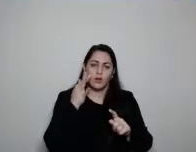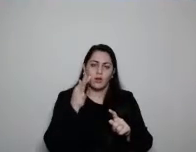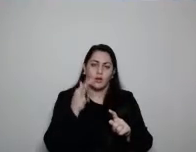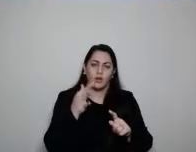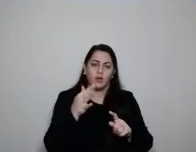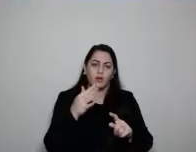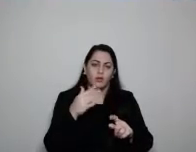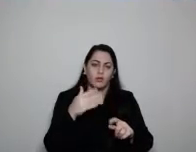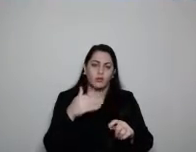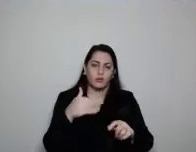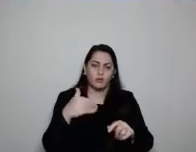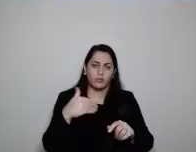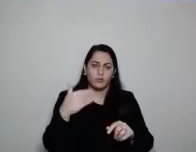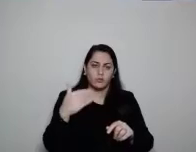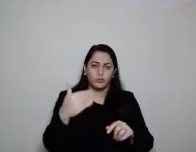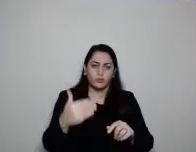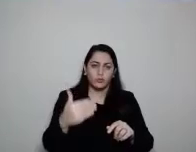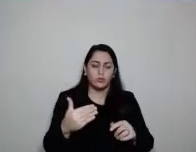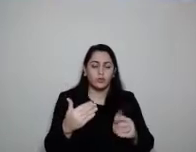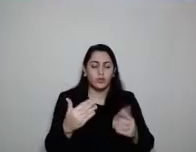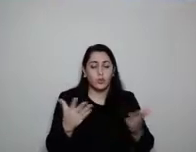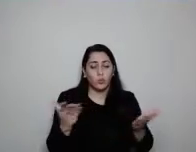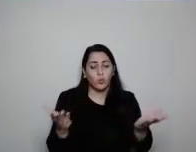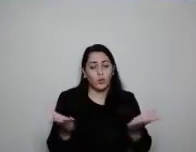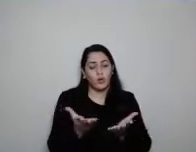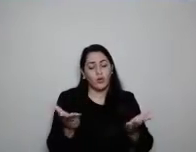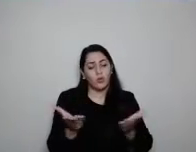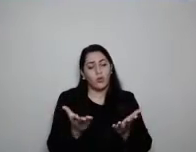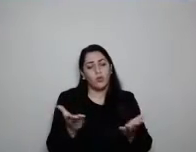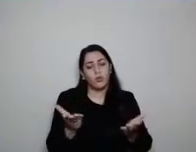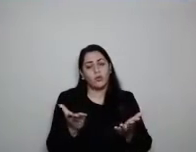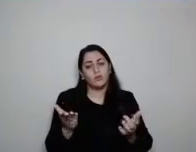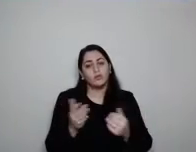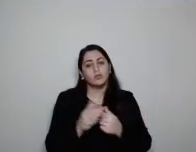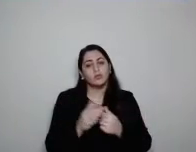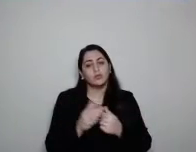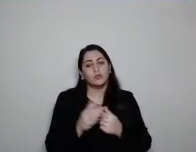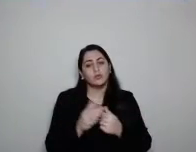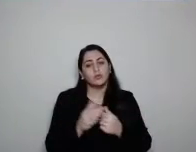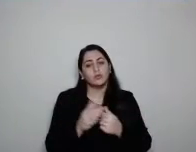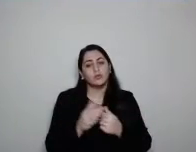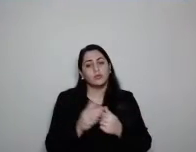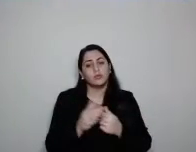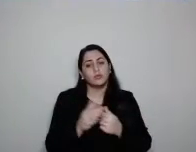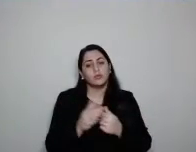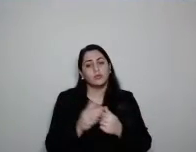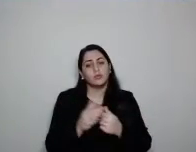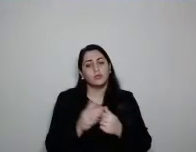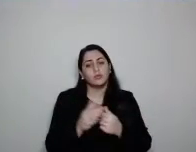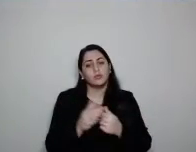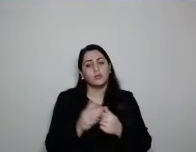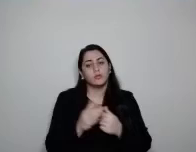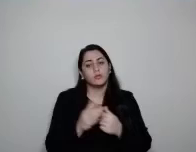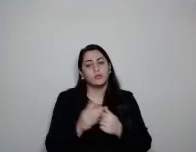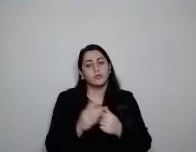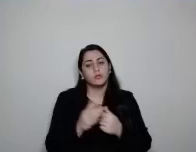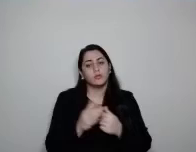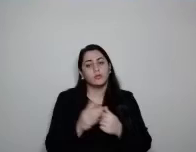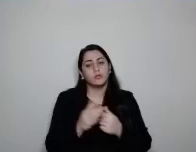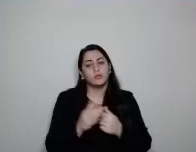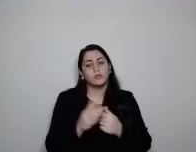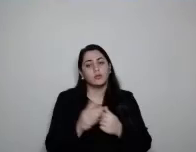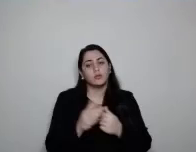também reexaminar o voto dele, obviamente eu poderei examinar o meu e fazer as adequações